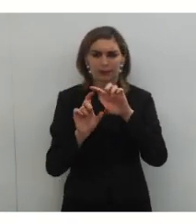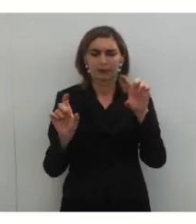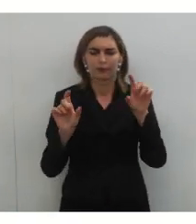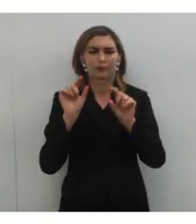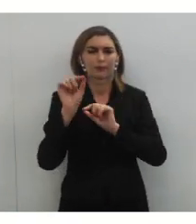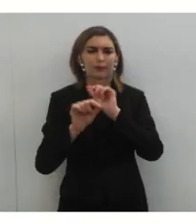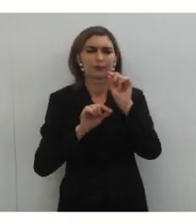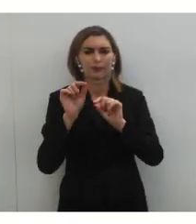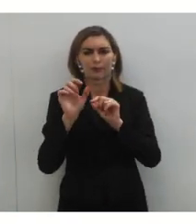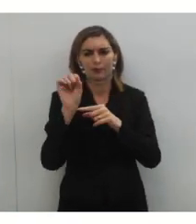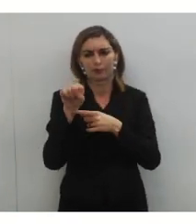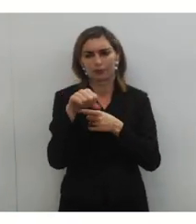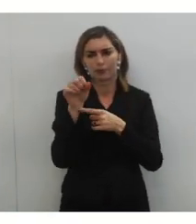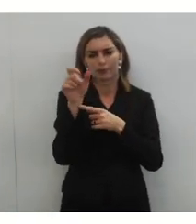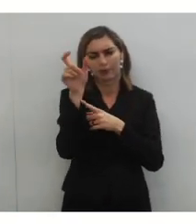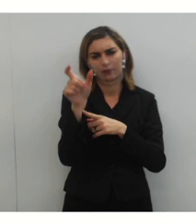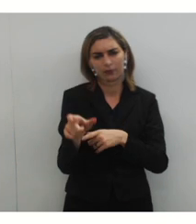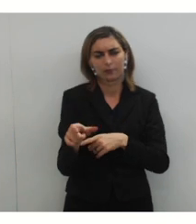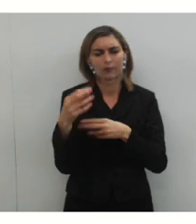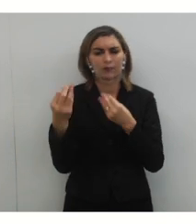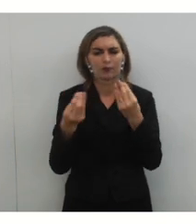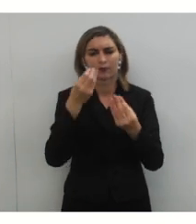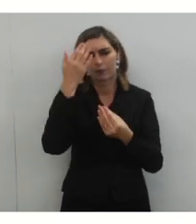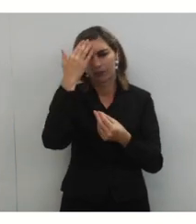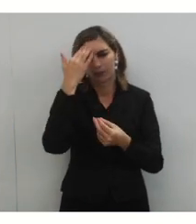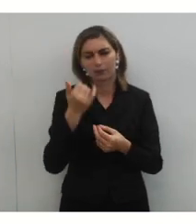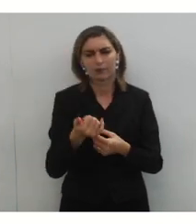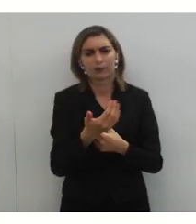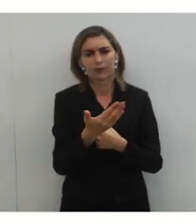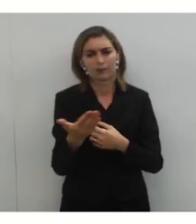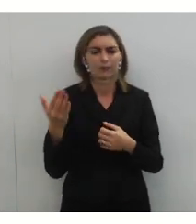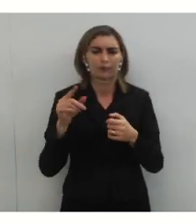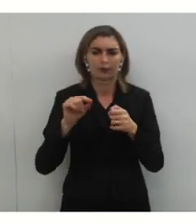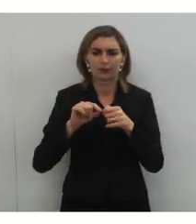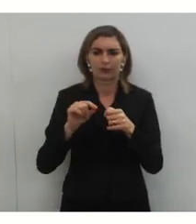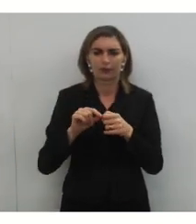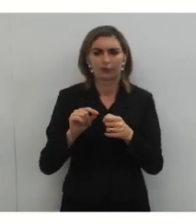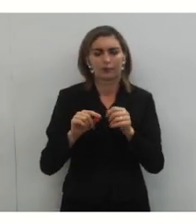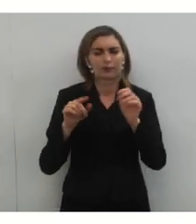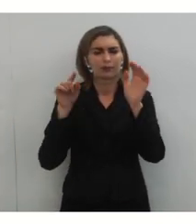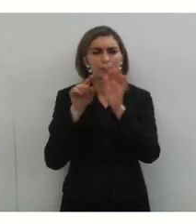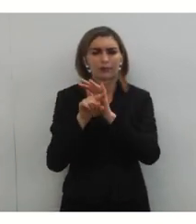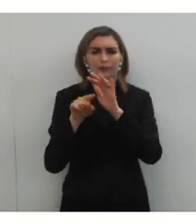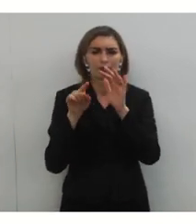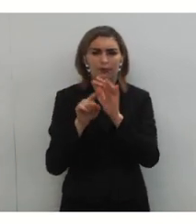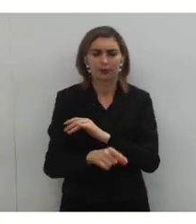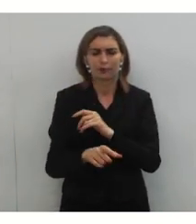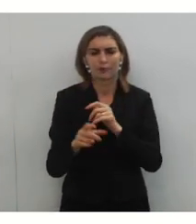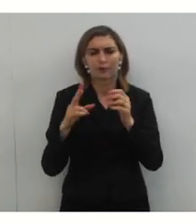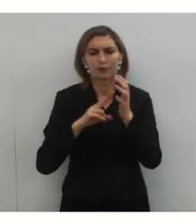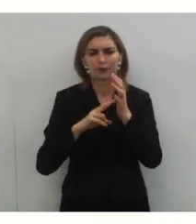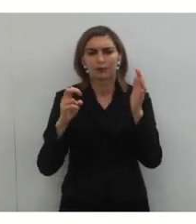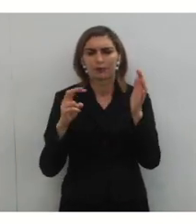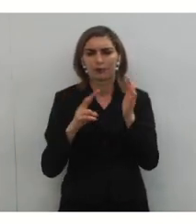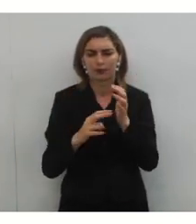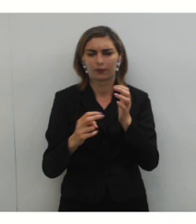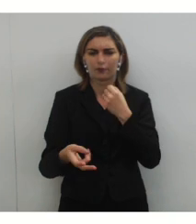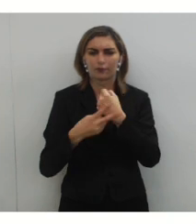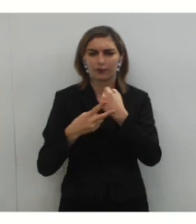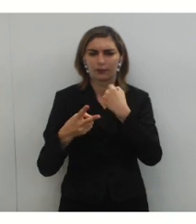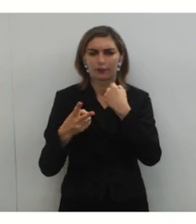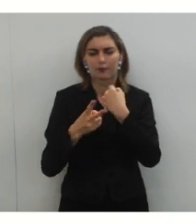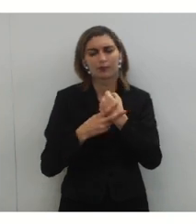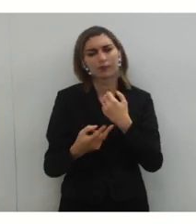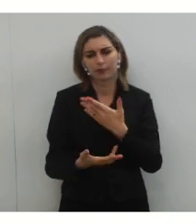quem é o sujeito? Como é que eu vou saber quem é o sujeito? Fazendo a pergunta ao verbo. Então, o